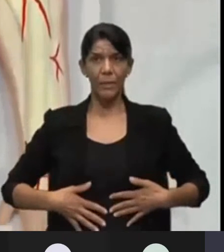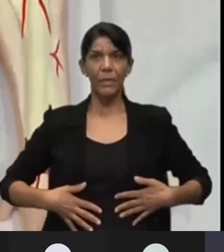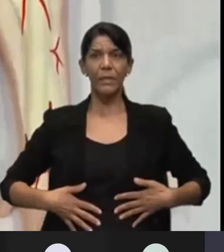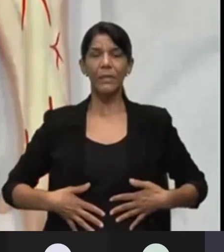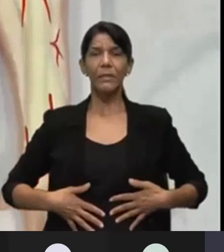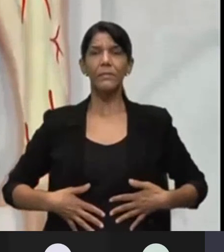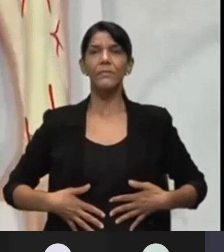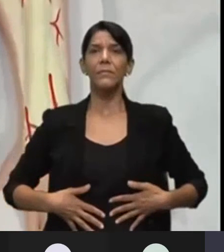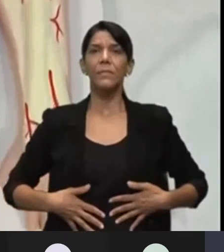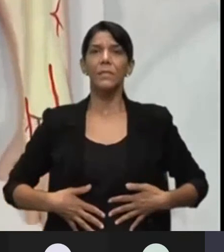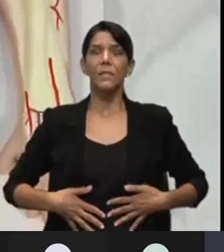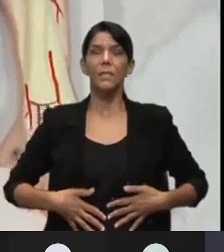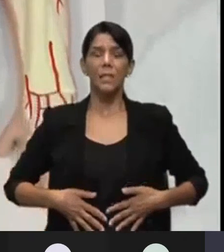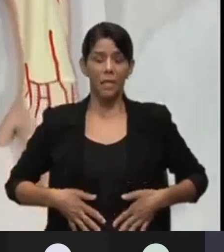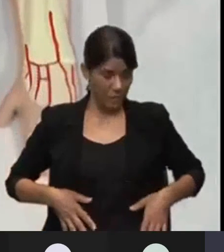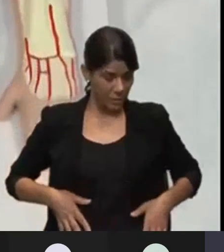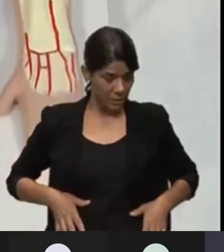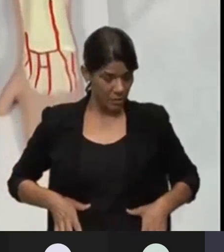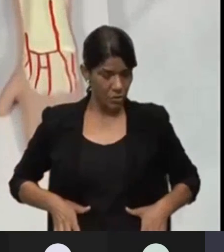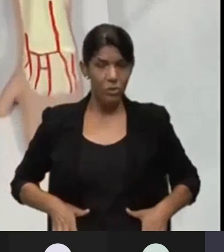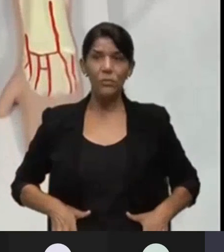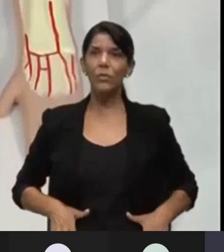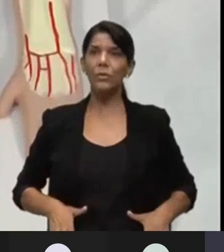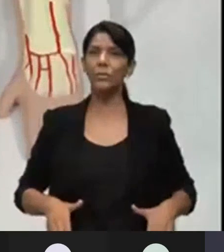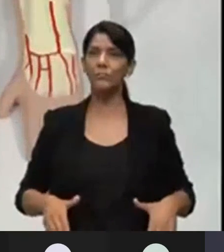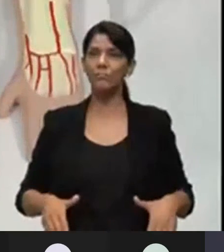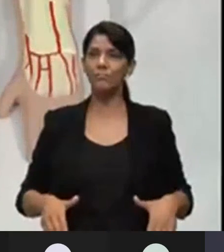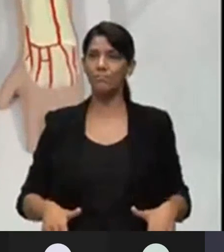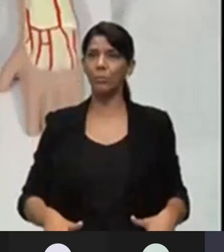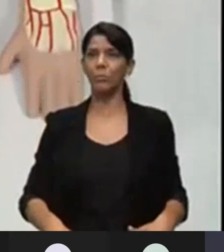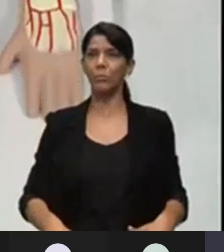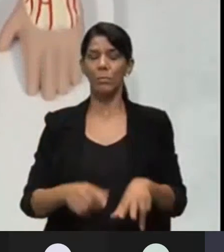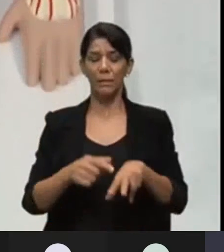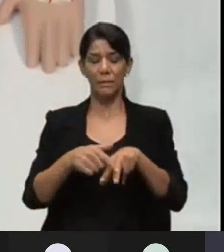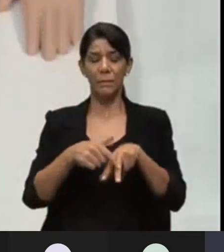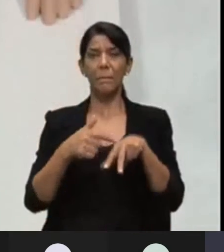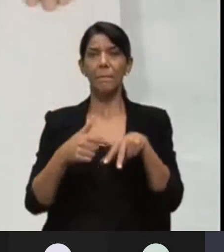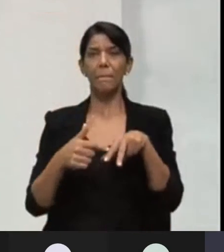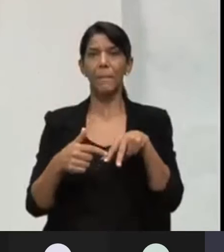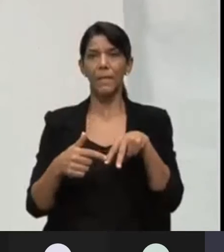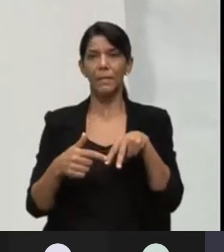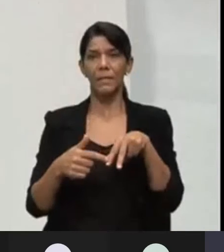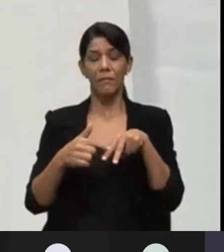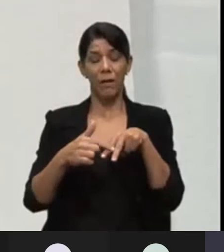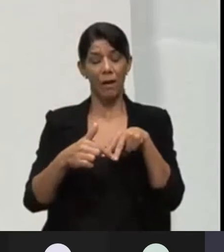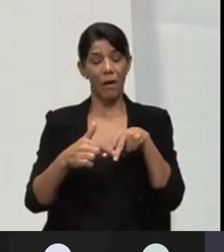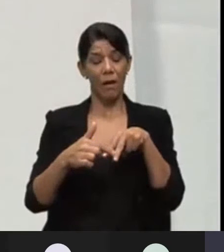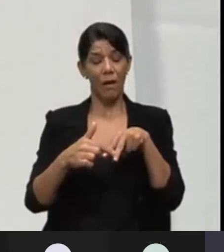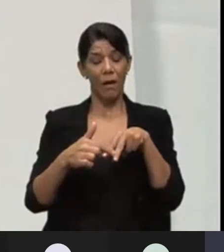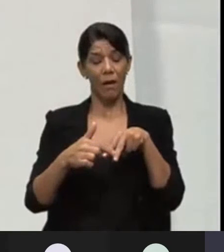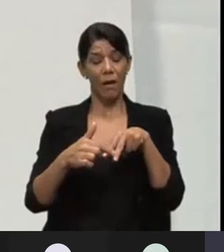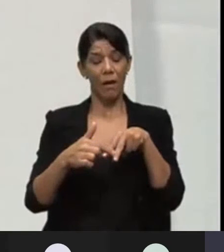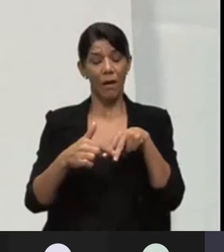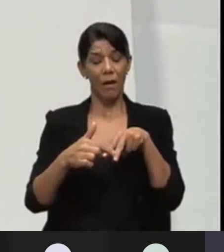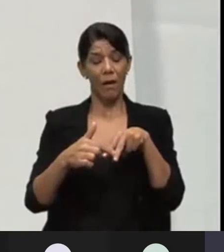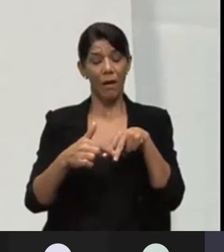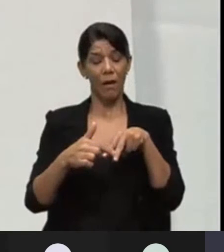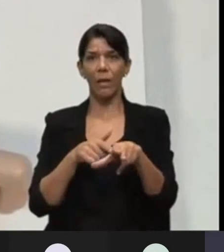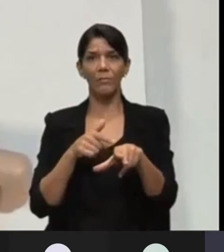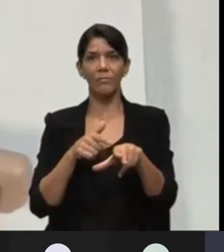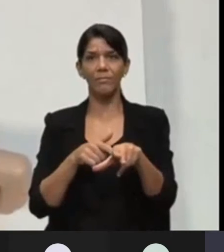abdominal, e depois a aorta, ela se divide em artéria ilíaca comum e depois em artéria femoral, irrigando